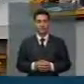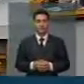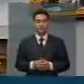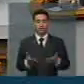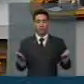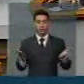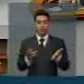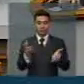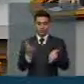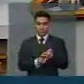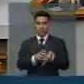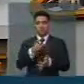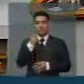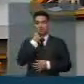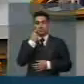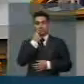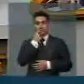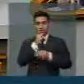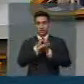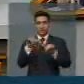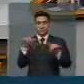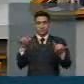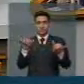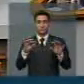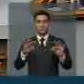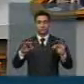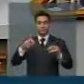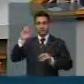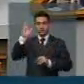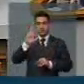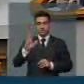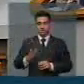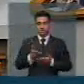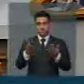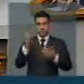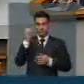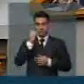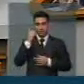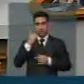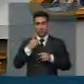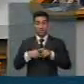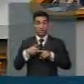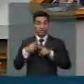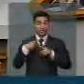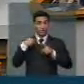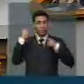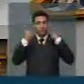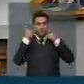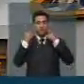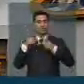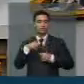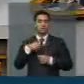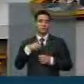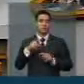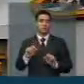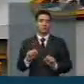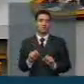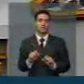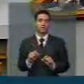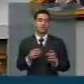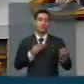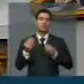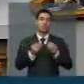de sexta-feira a todo o Brasil e as senhoras e senhores parlamentares preocupado que estou com os